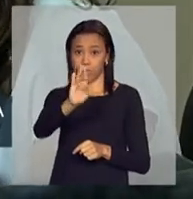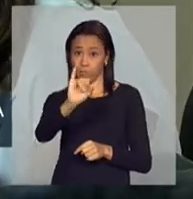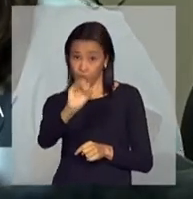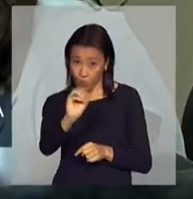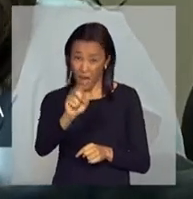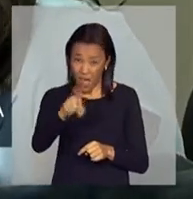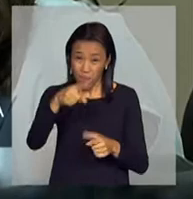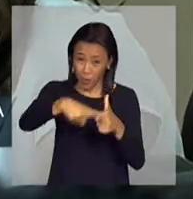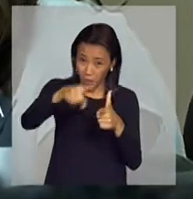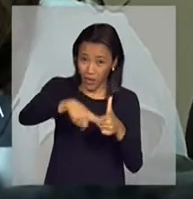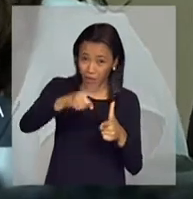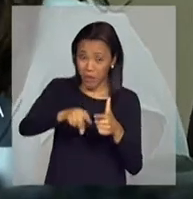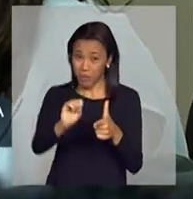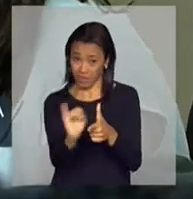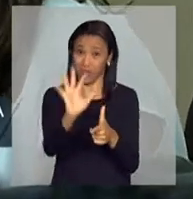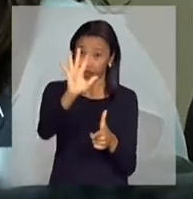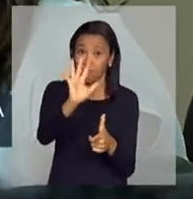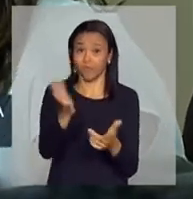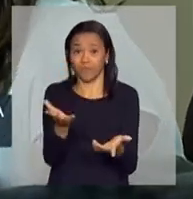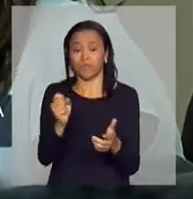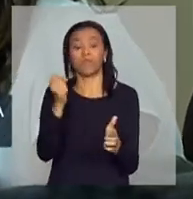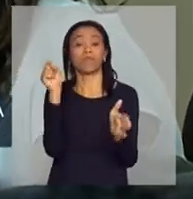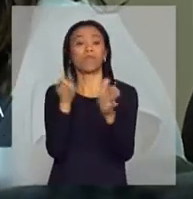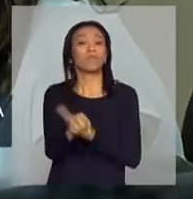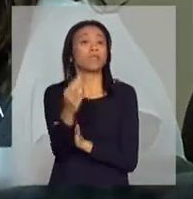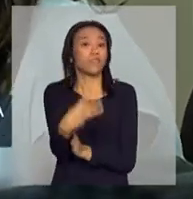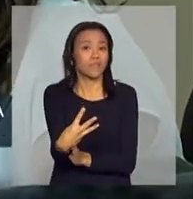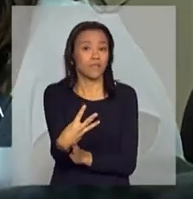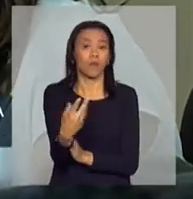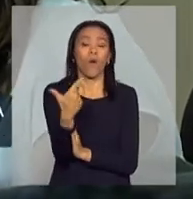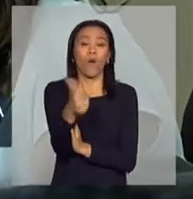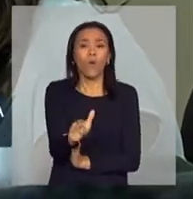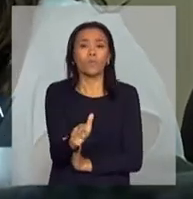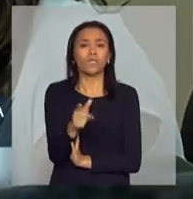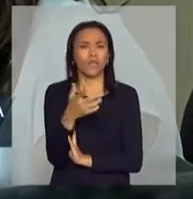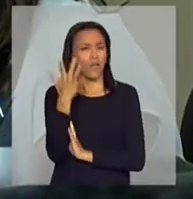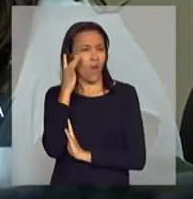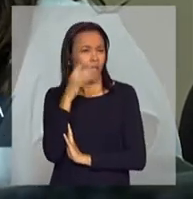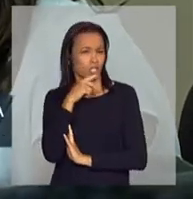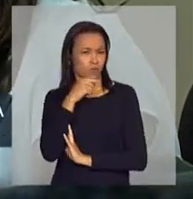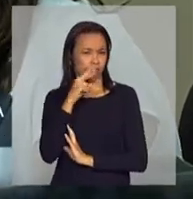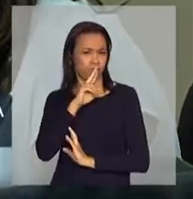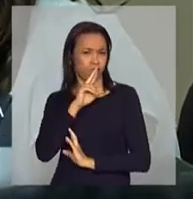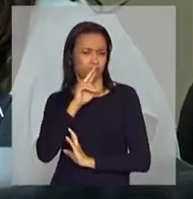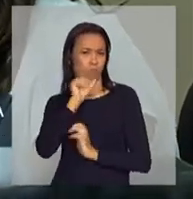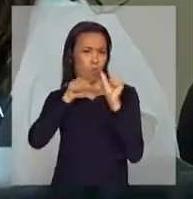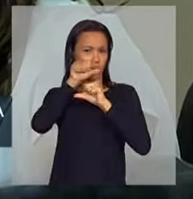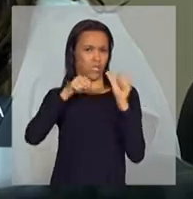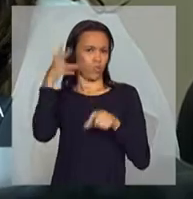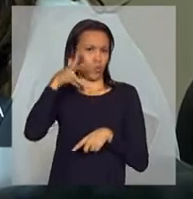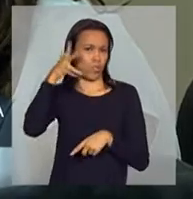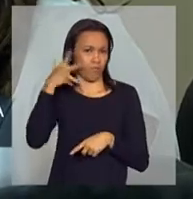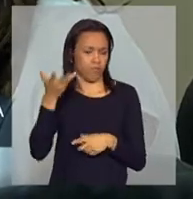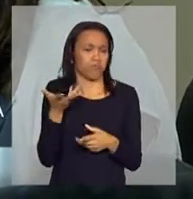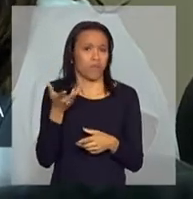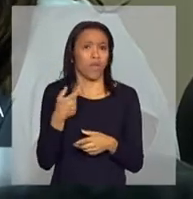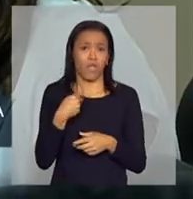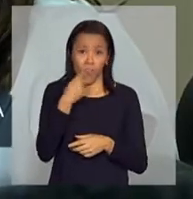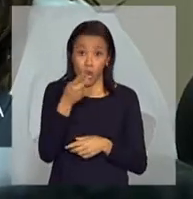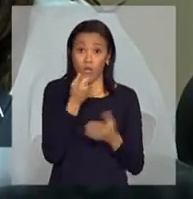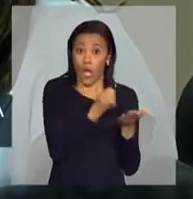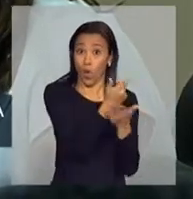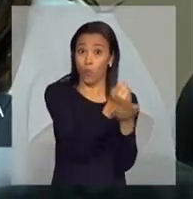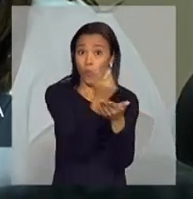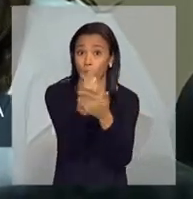para a inflação é terceiro eu acho que eu vi uma mudança que discurso do Senhor porque em outras ocasiões o senhor falava que eu consumo era